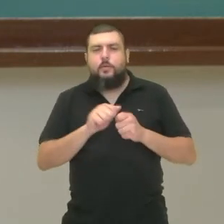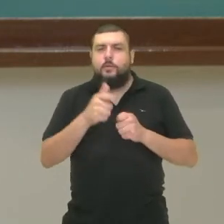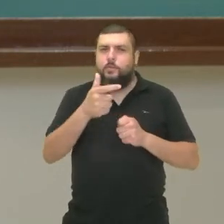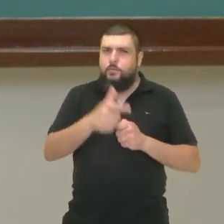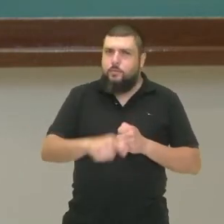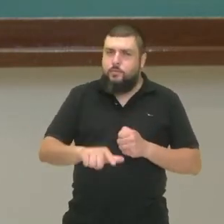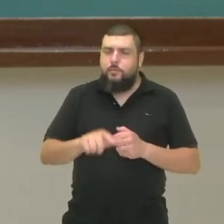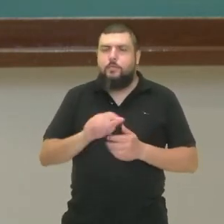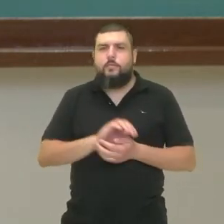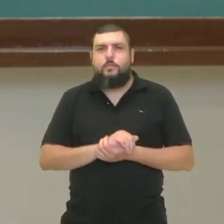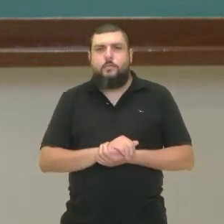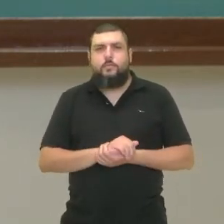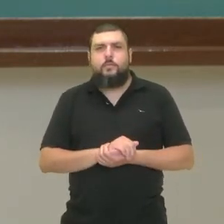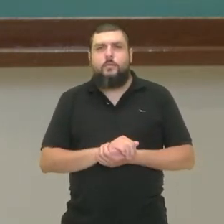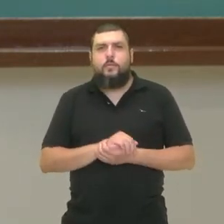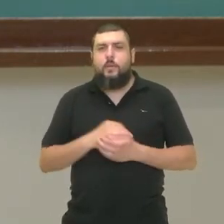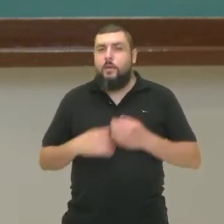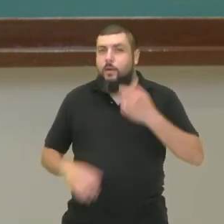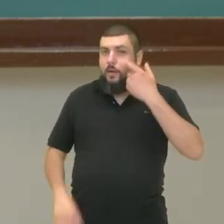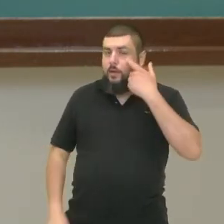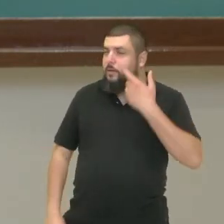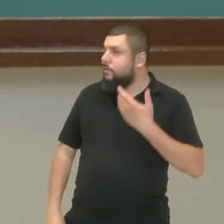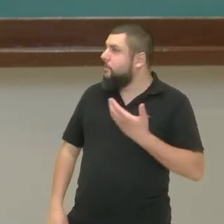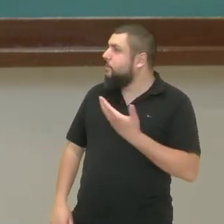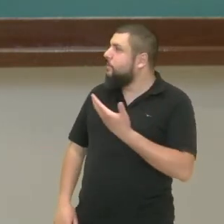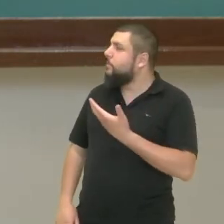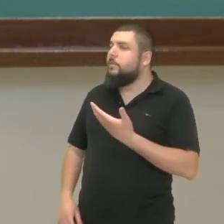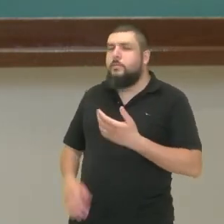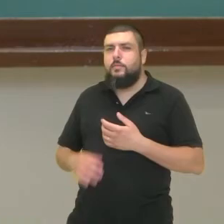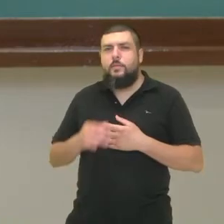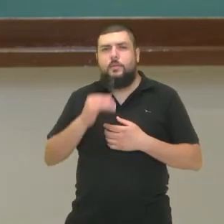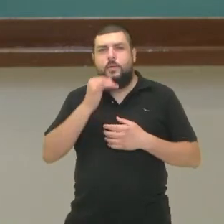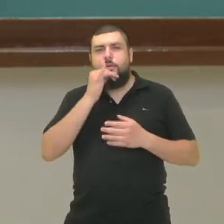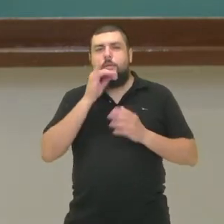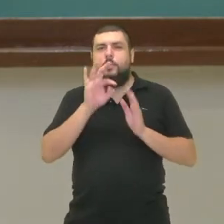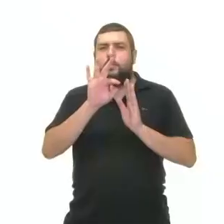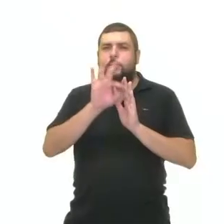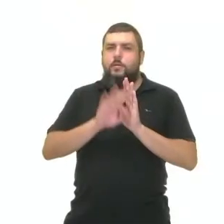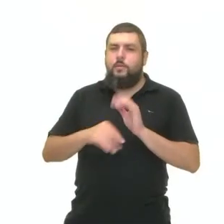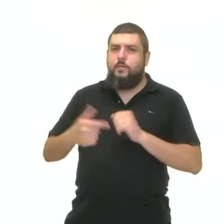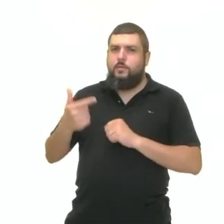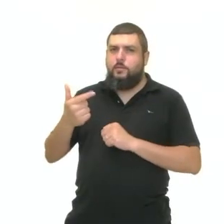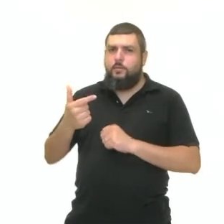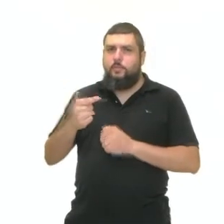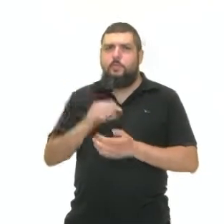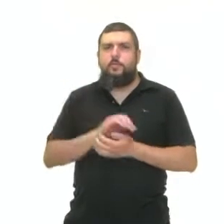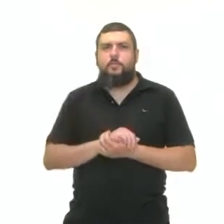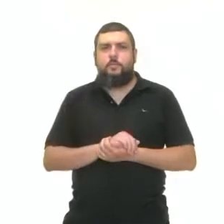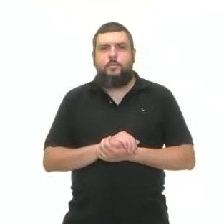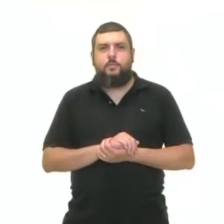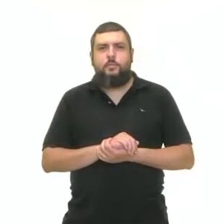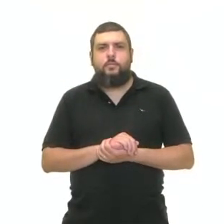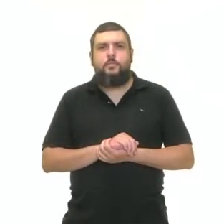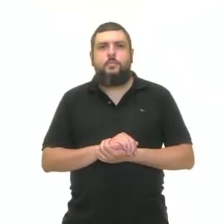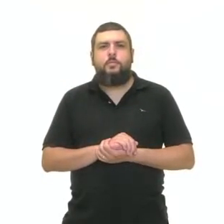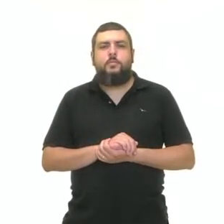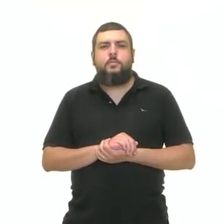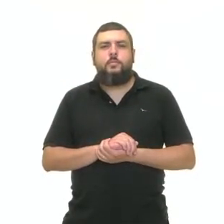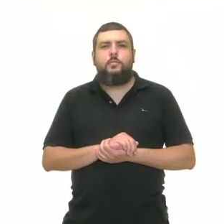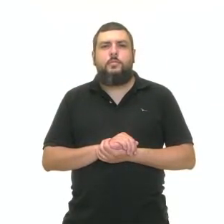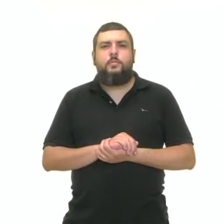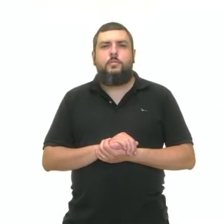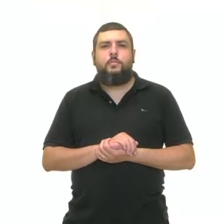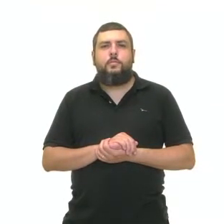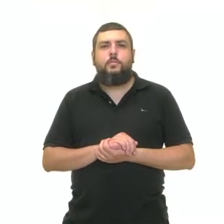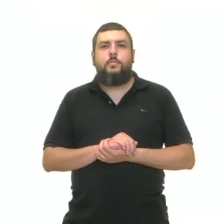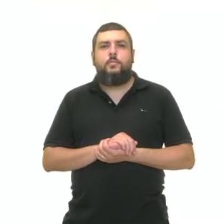coloquei aqui o meu exemplo, então, do texto 2, para você ir se guiando mais ou menos. Em segundo lugar, o ser humano perde a capacidade